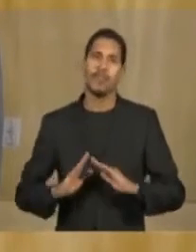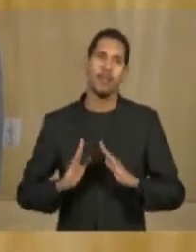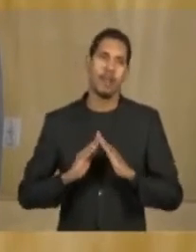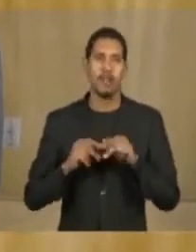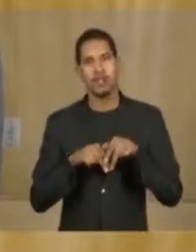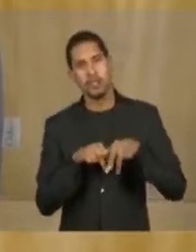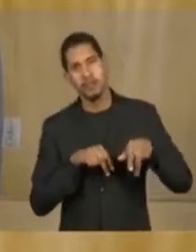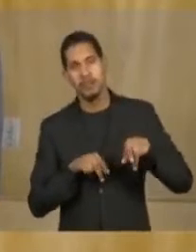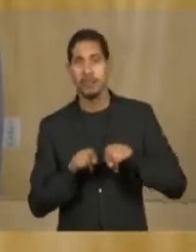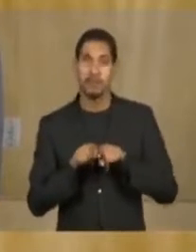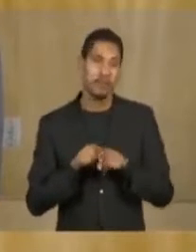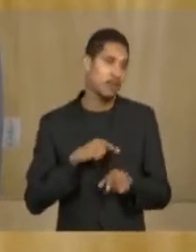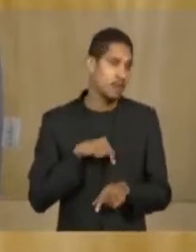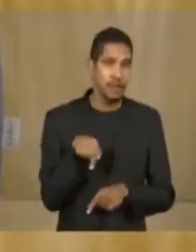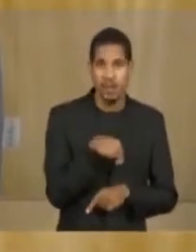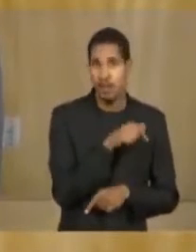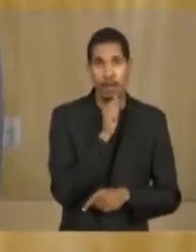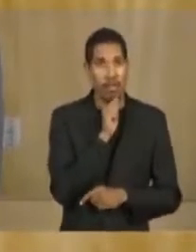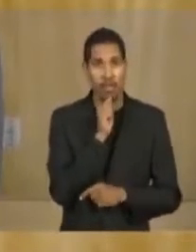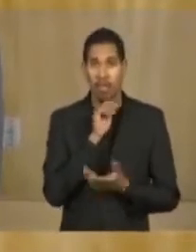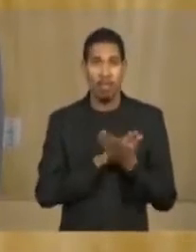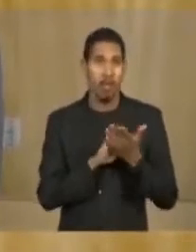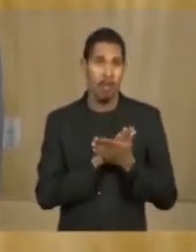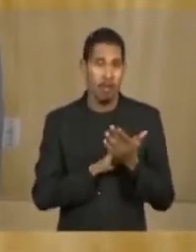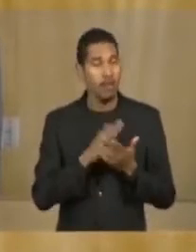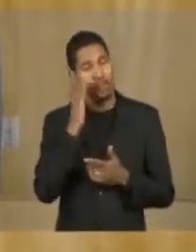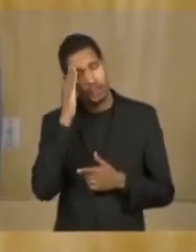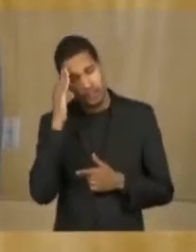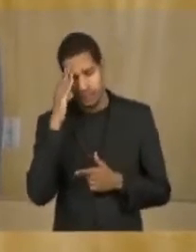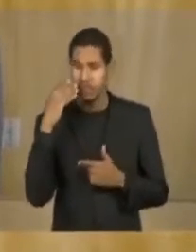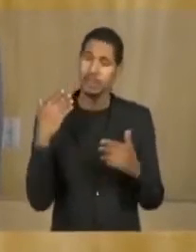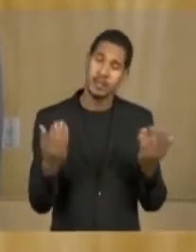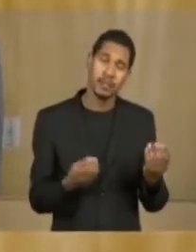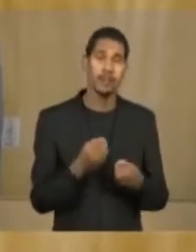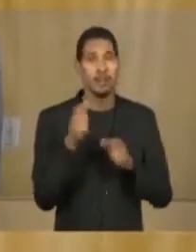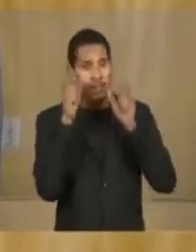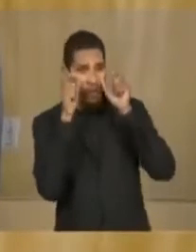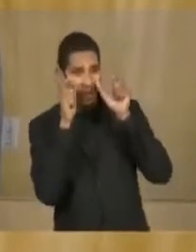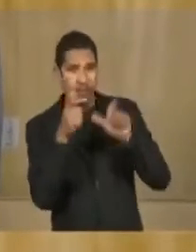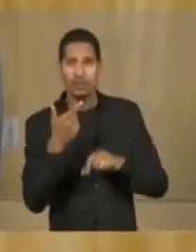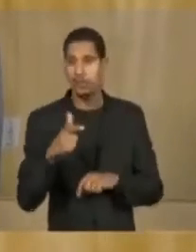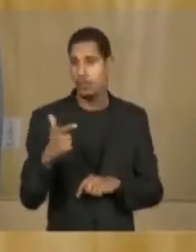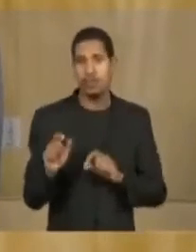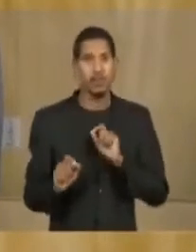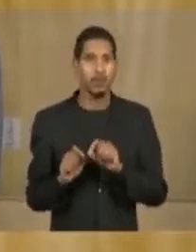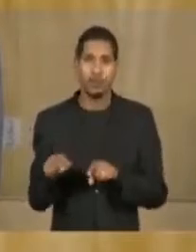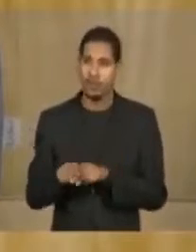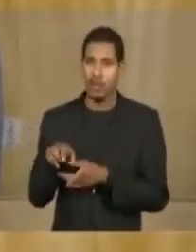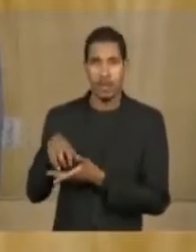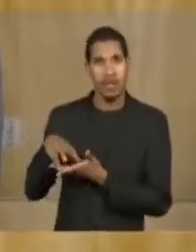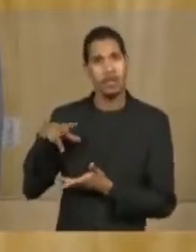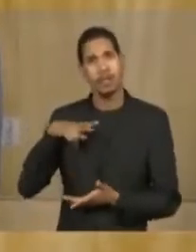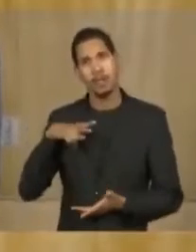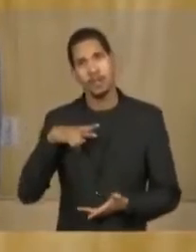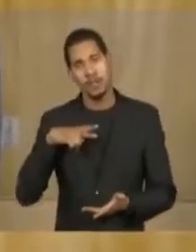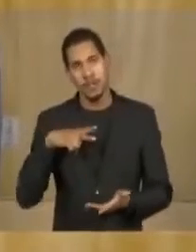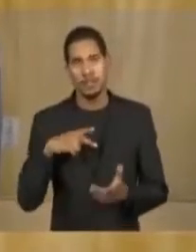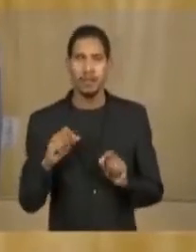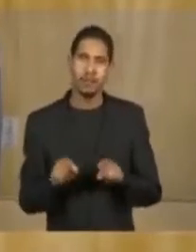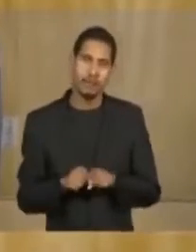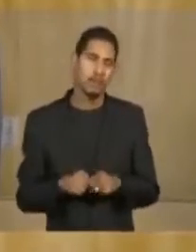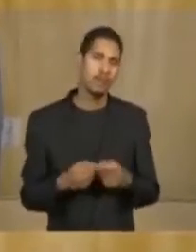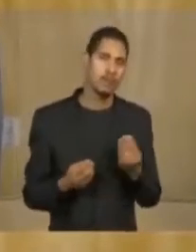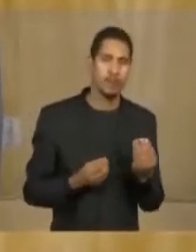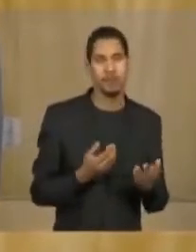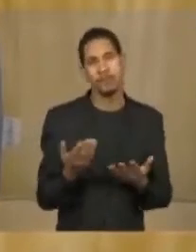e ainda não foi concluído esse processo. Claro, compreendo a falta de interesse do setor privado, né, do setor hoteleiro no primeiro